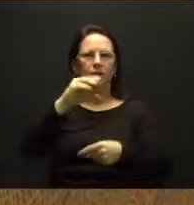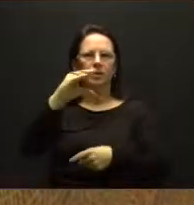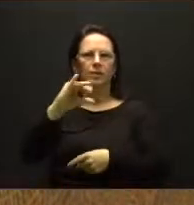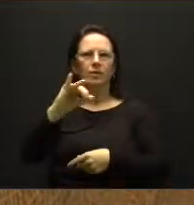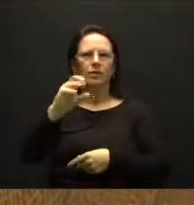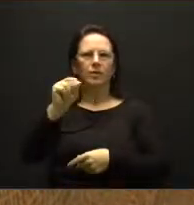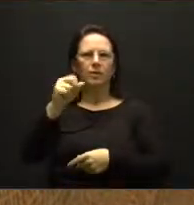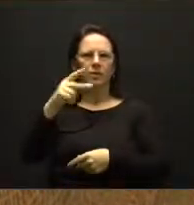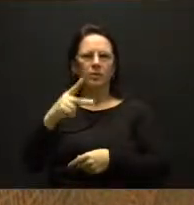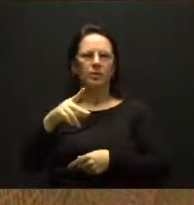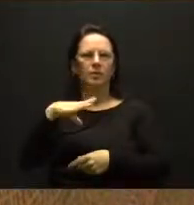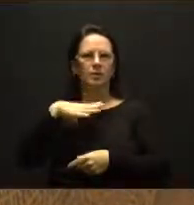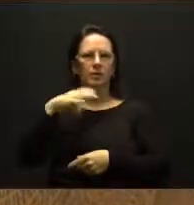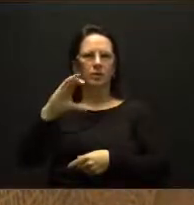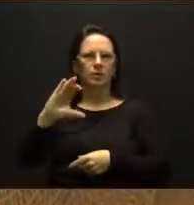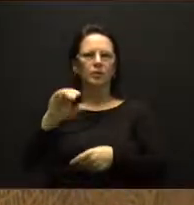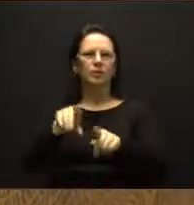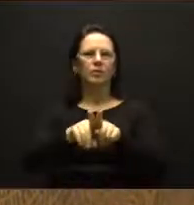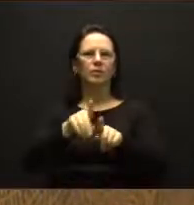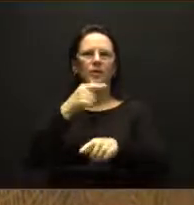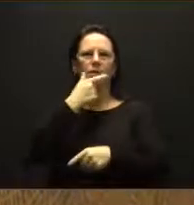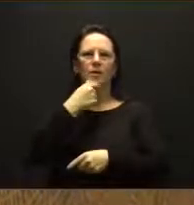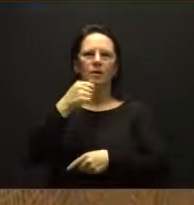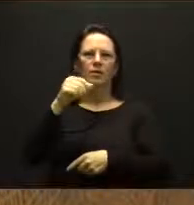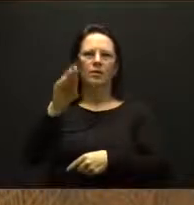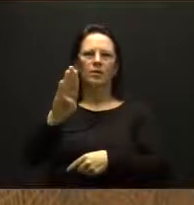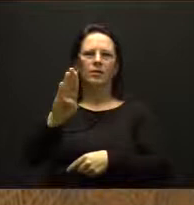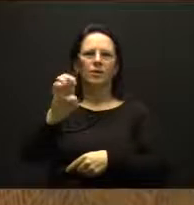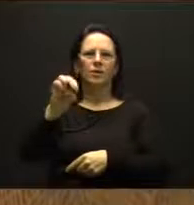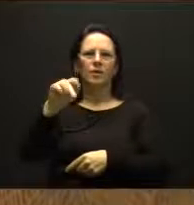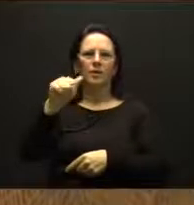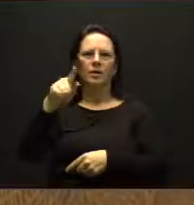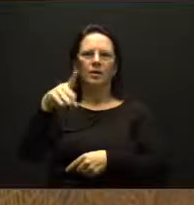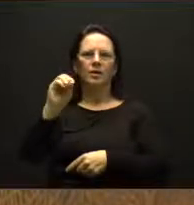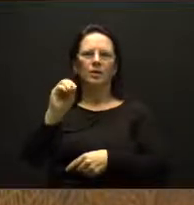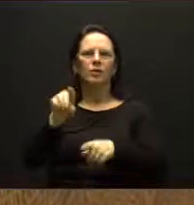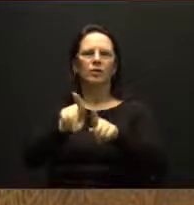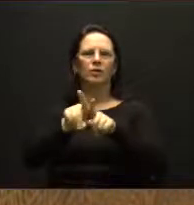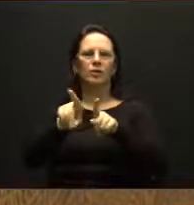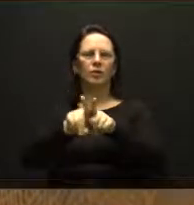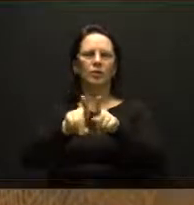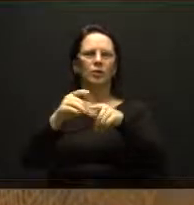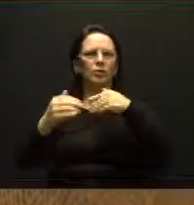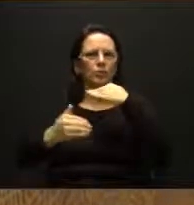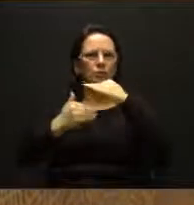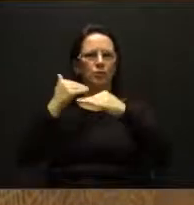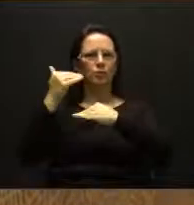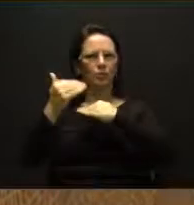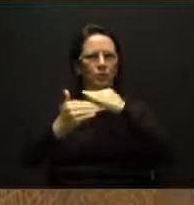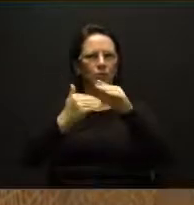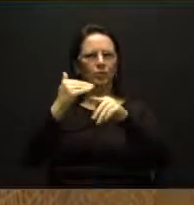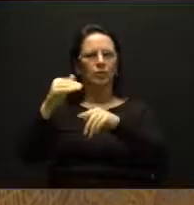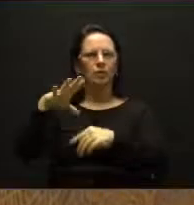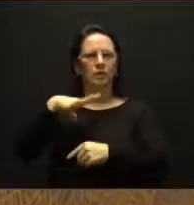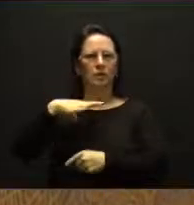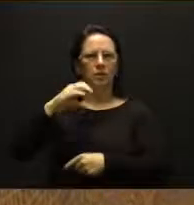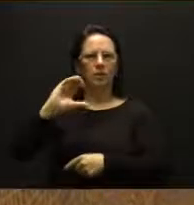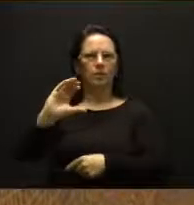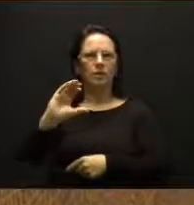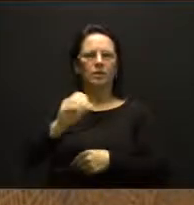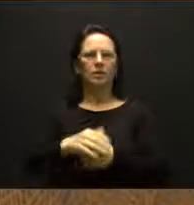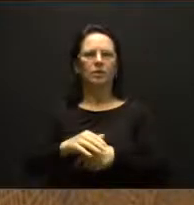com o senhor de naldo melo de souza secretário municipal de emprego e desenvolvimento sustentável de cubatão